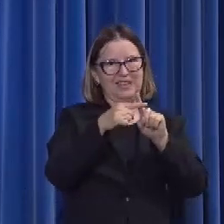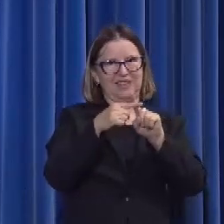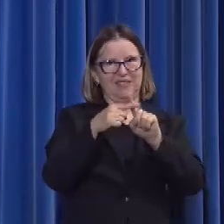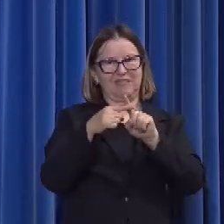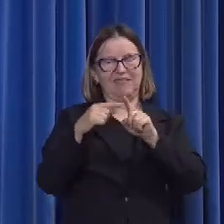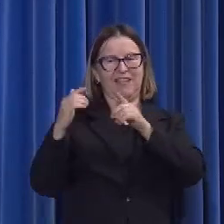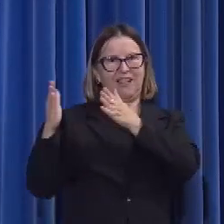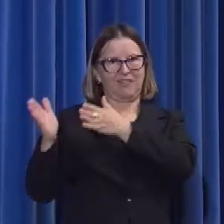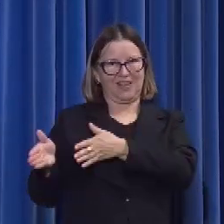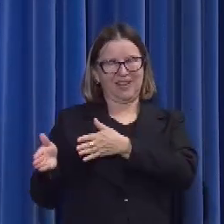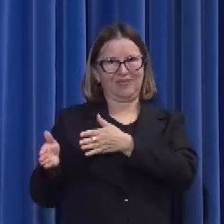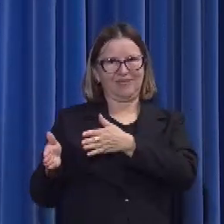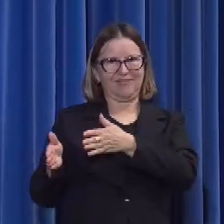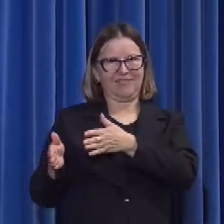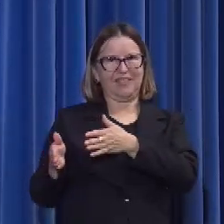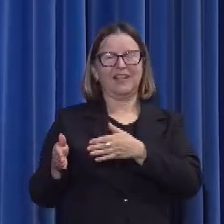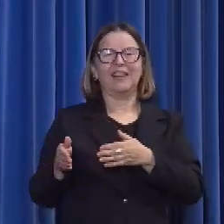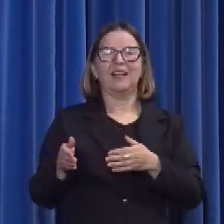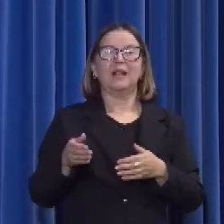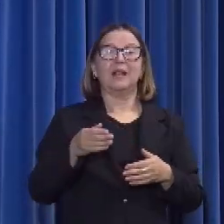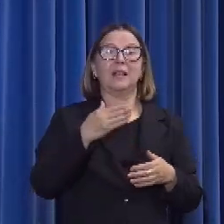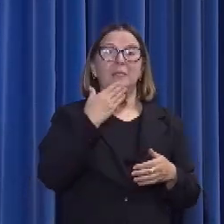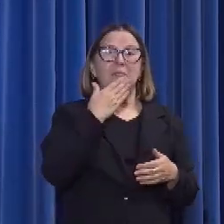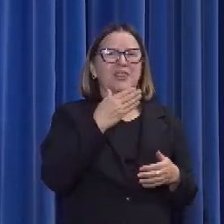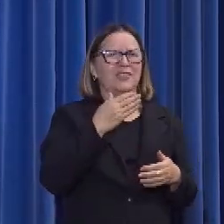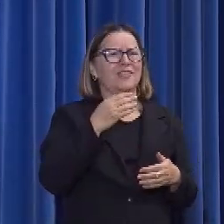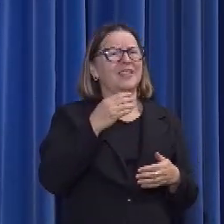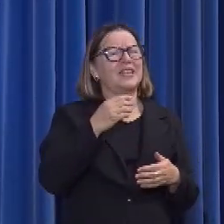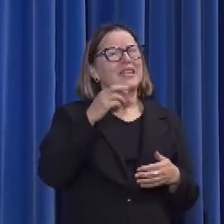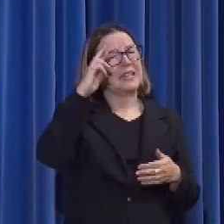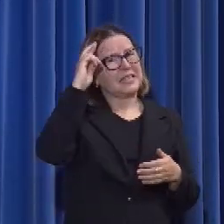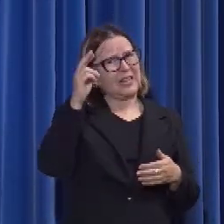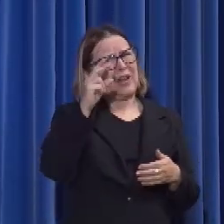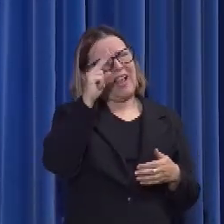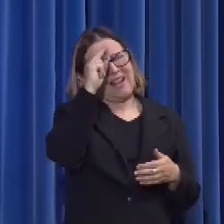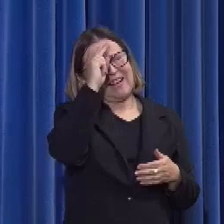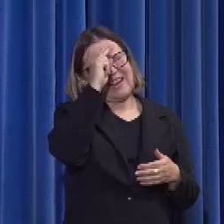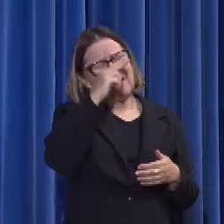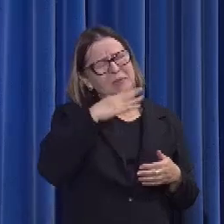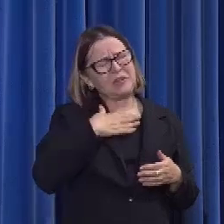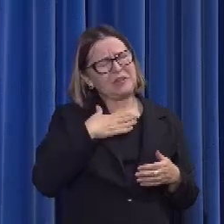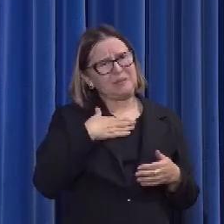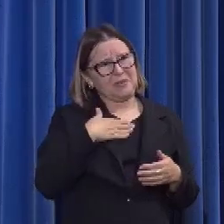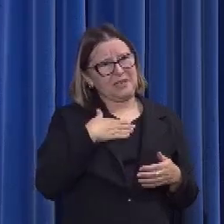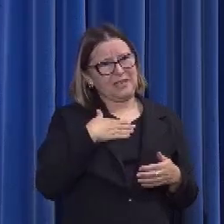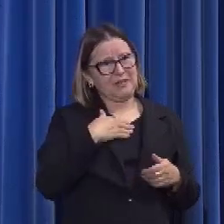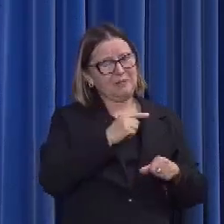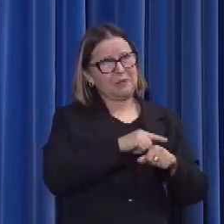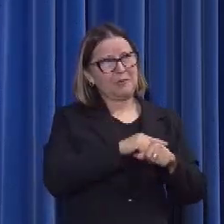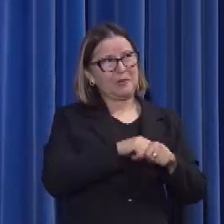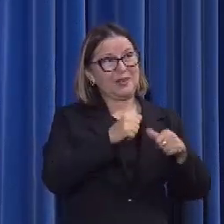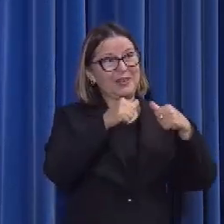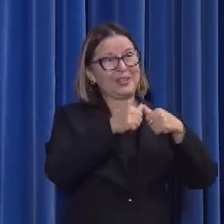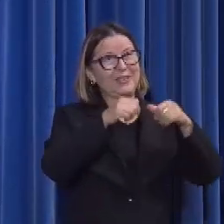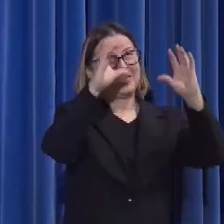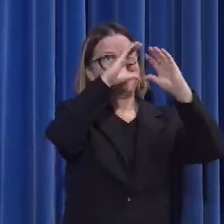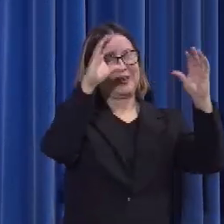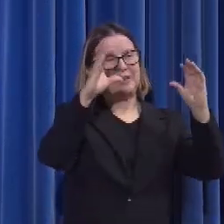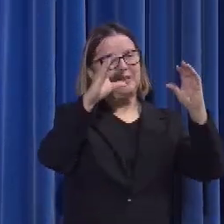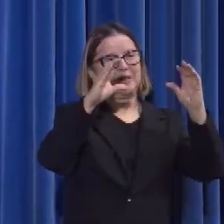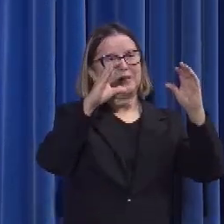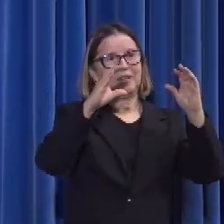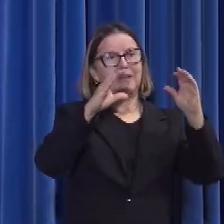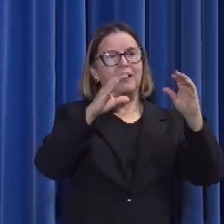mesmo estarás comigo no paraíso. Meu querido, quando você fecha o olho aqui, se você está em Cristo, você já está no paraíso, você já